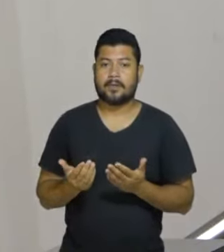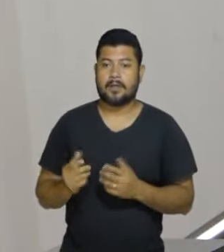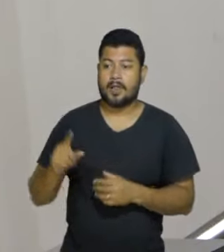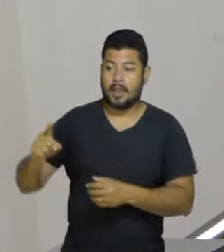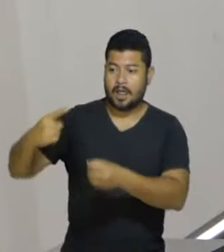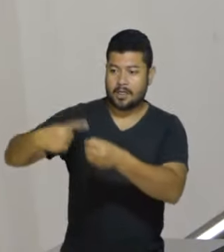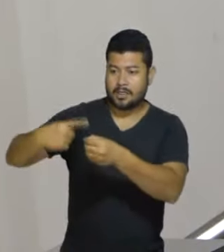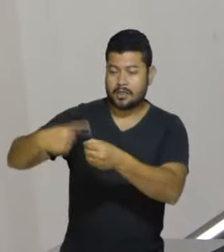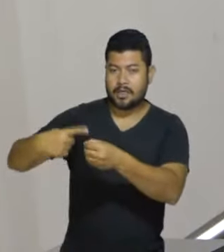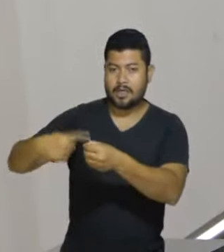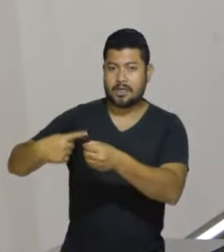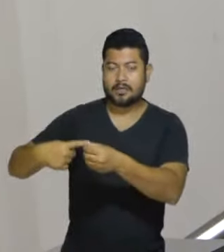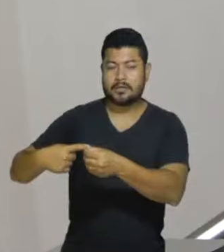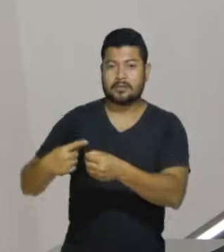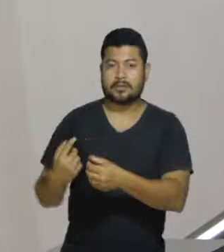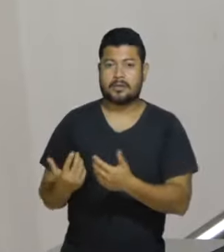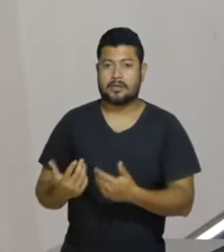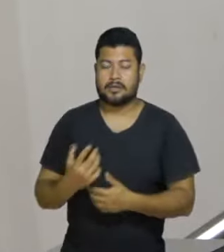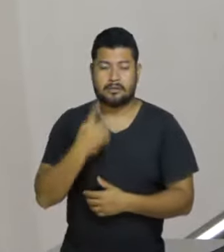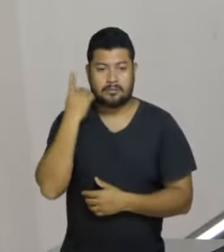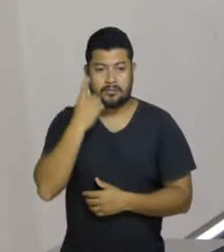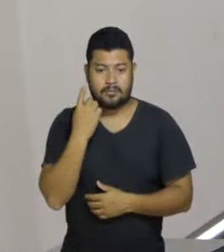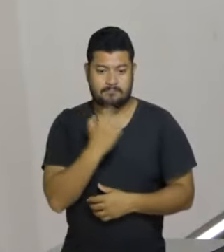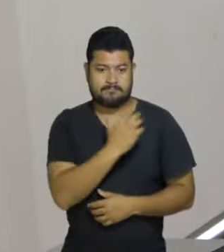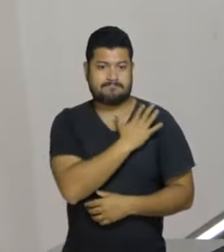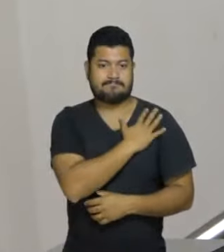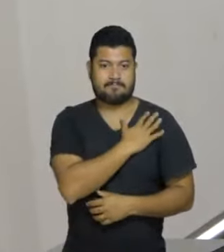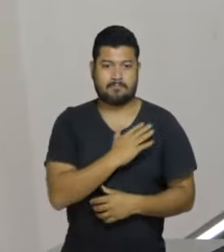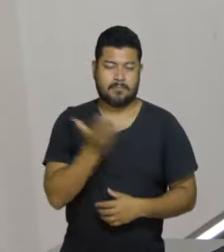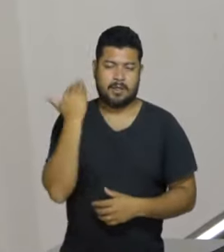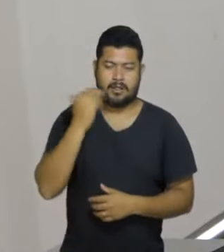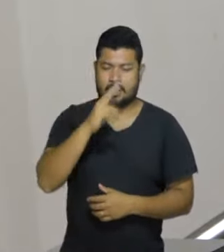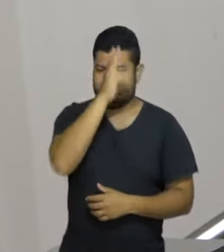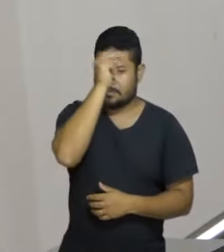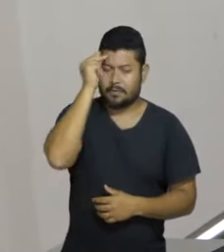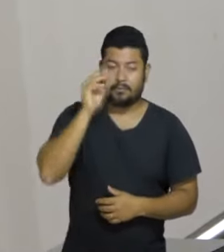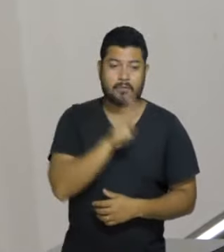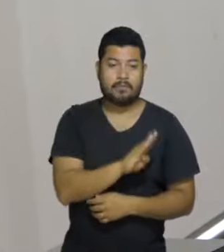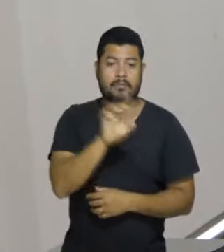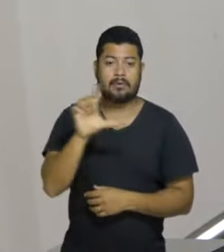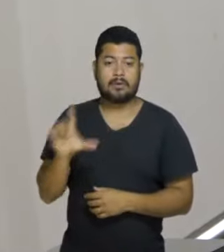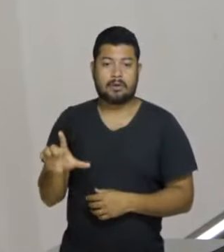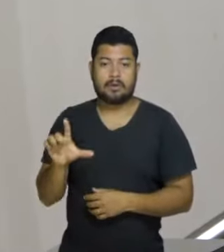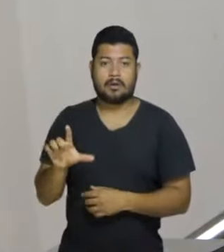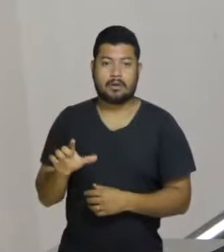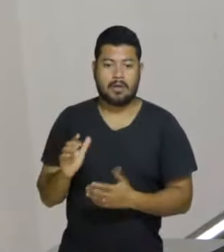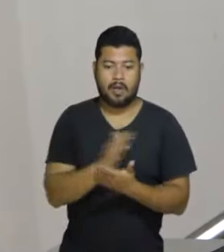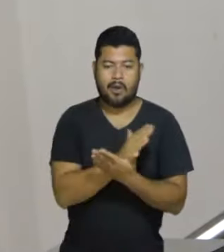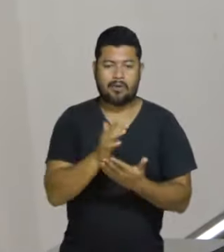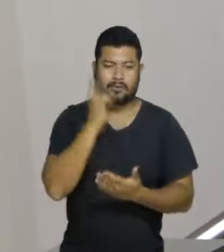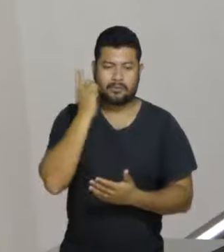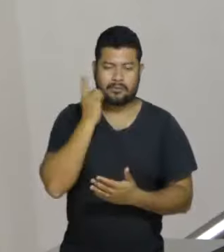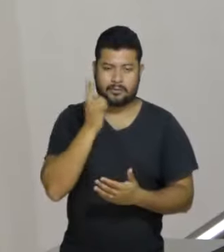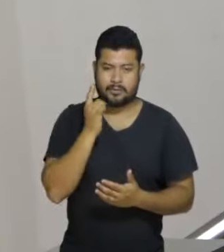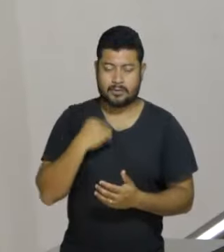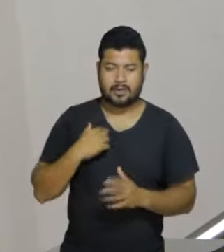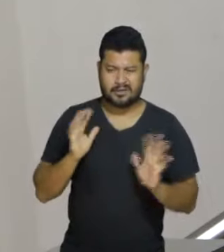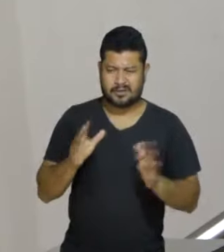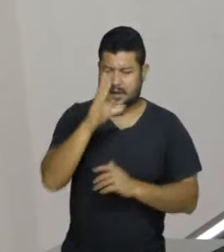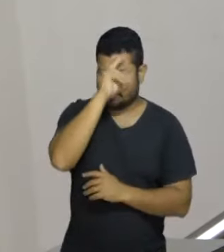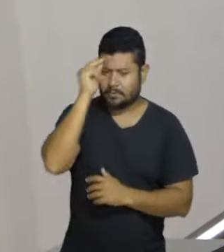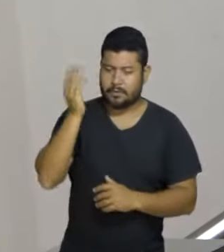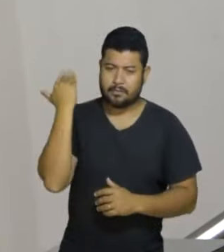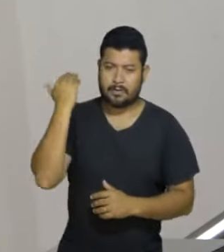foi vice-prefeito, o deputado Napoleão Bernardes foi prefeito de Blumenau, e deputados que aqui estiveram, que são prefeitos,